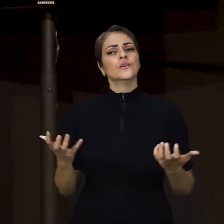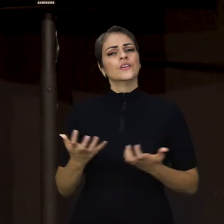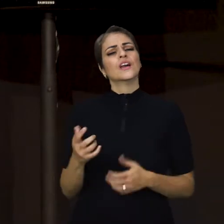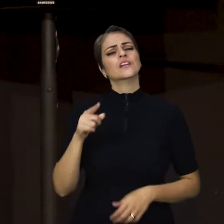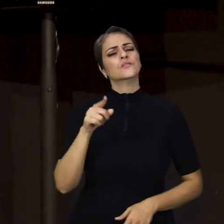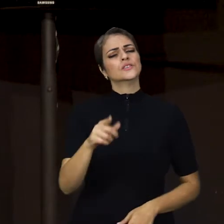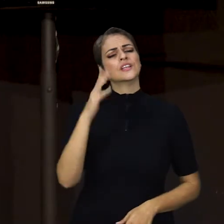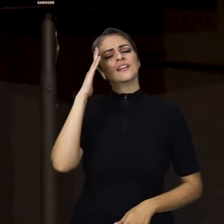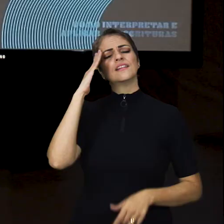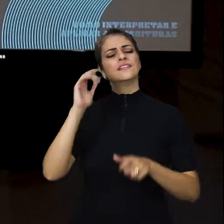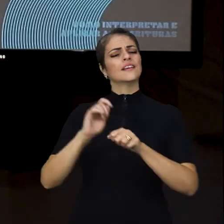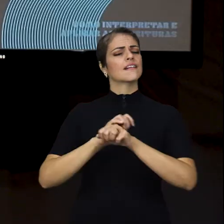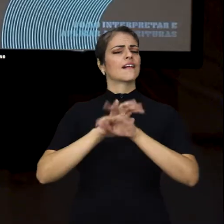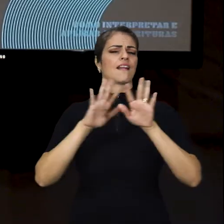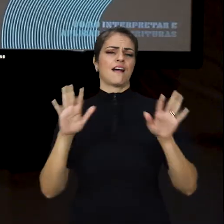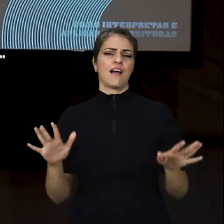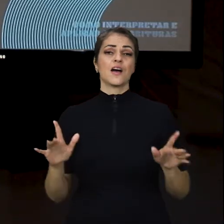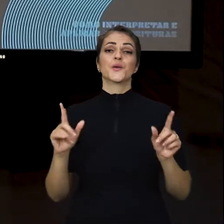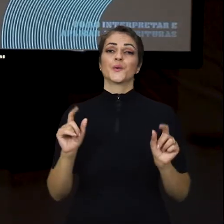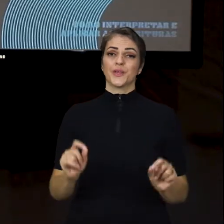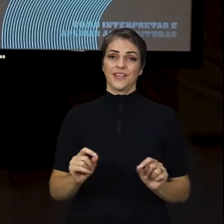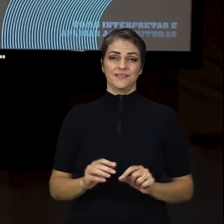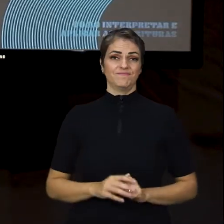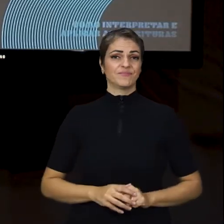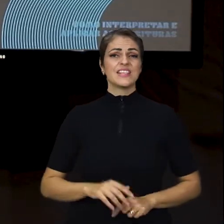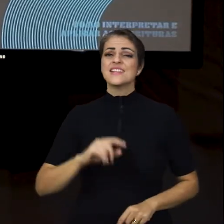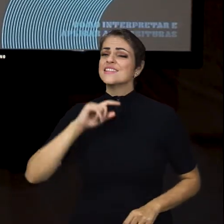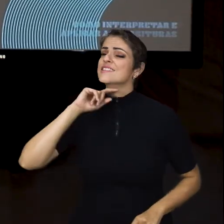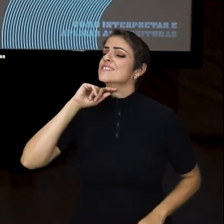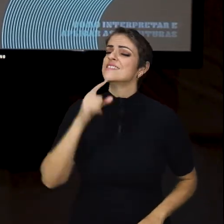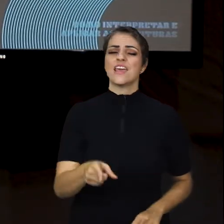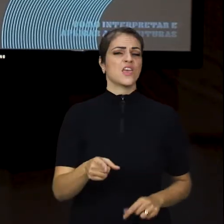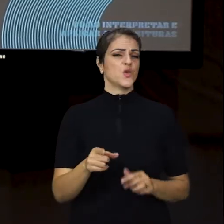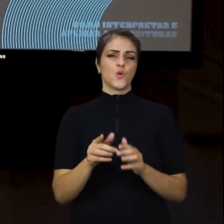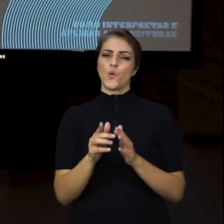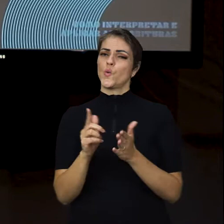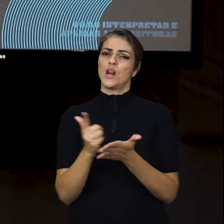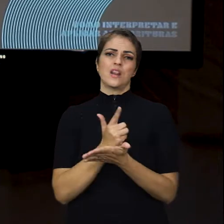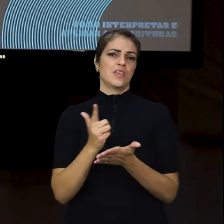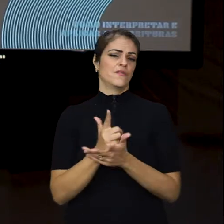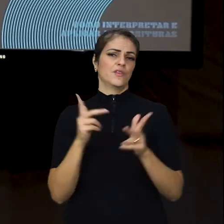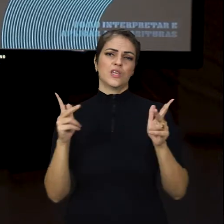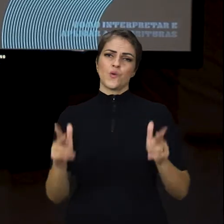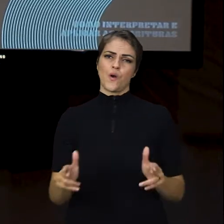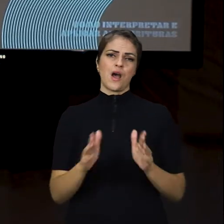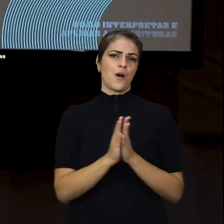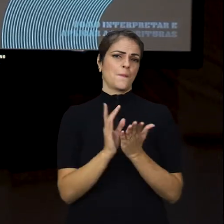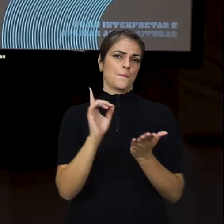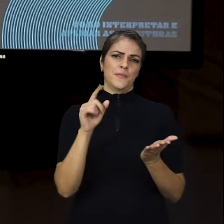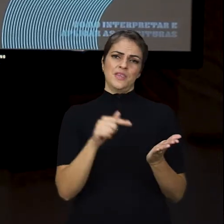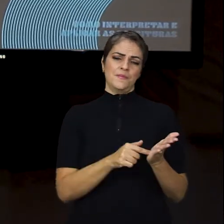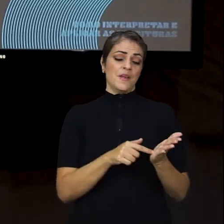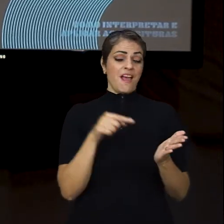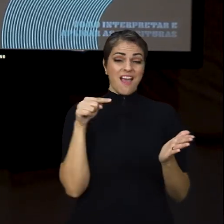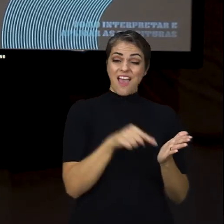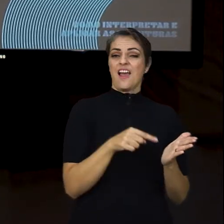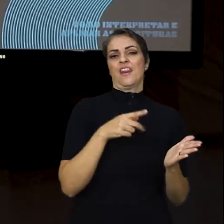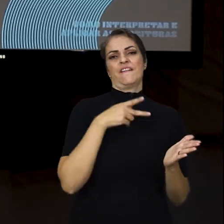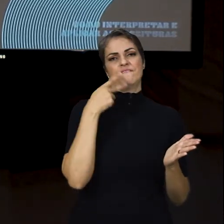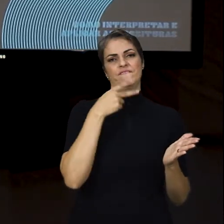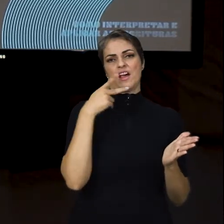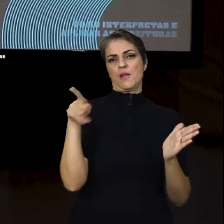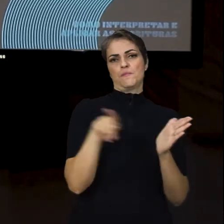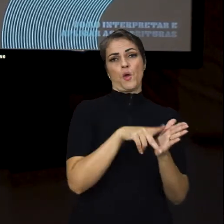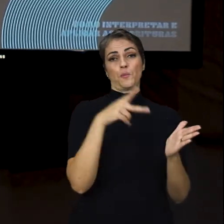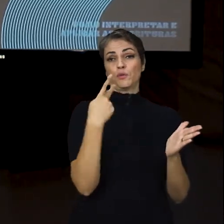claro o seguinte: nenhum livro afirma sobre si mesmo o que a Bíblia afirma sobre a Bíblia.